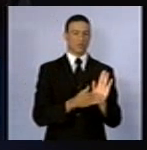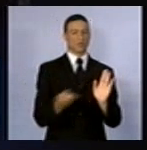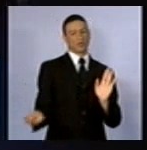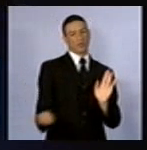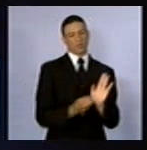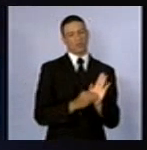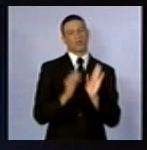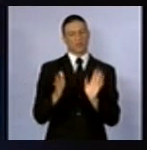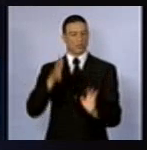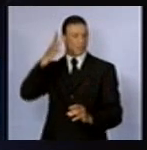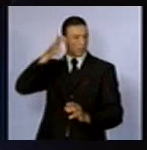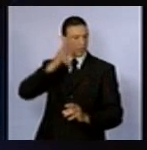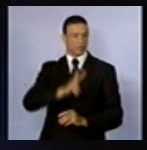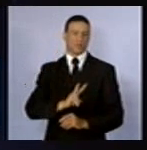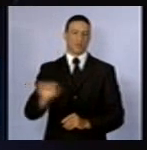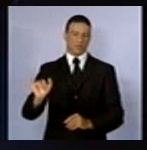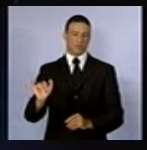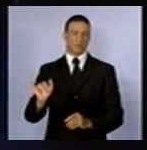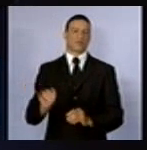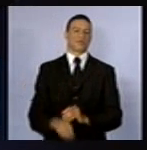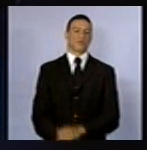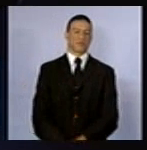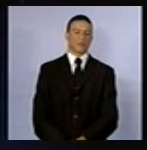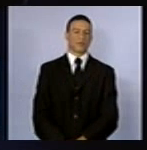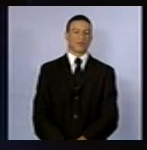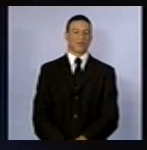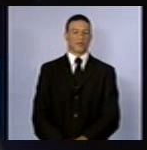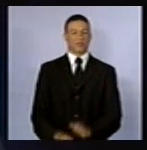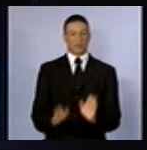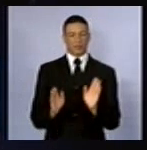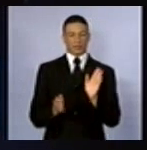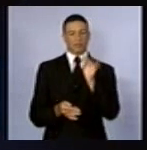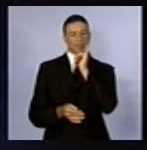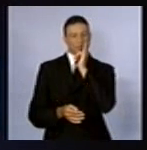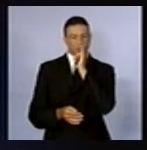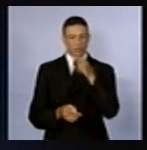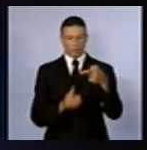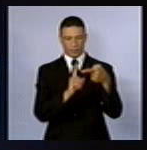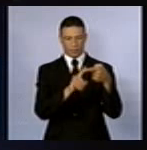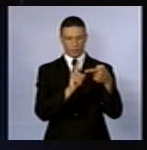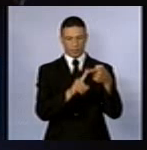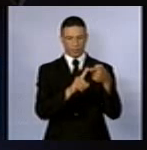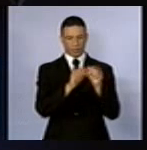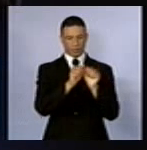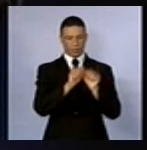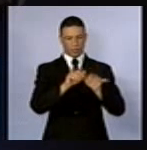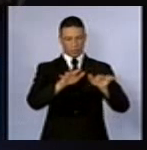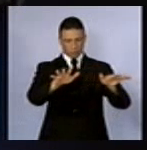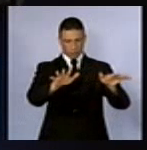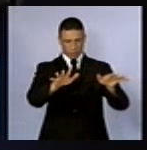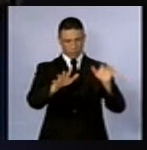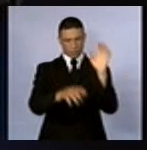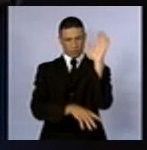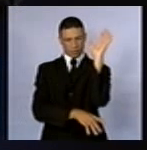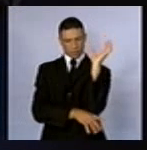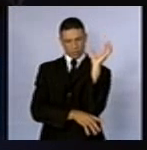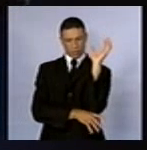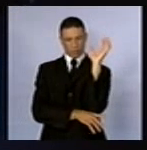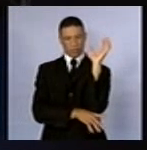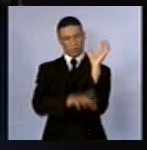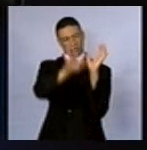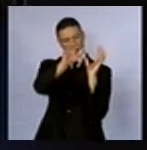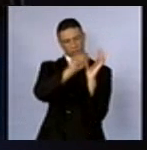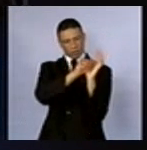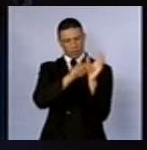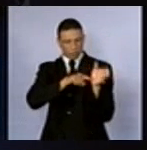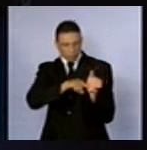nirp no caso do do do do agente de Ger transmissão e Distribuição ele faz uma medição simples